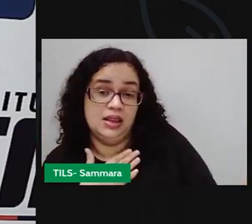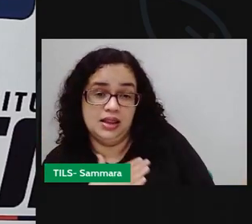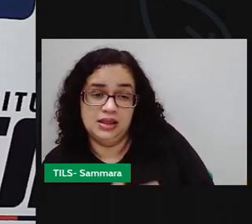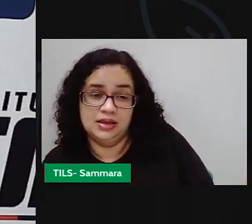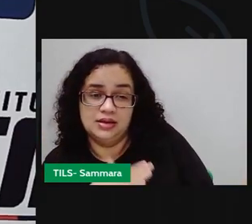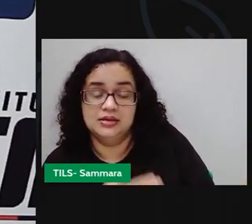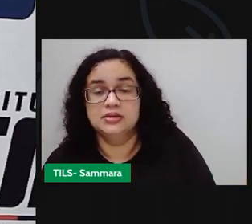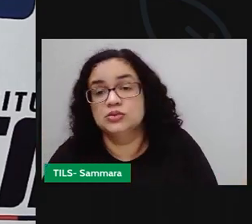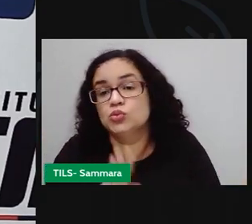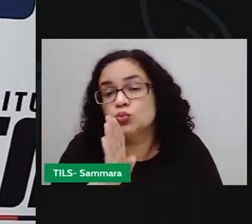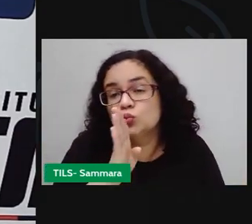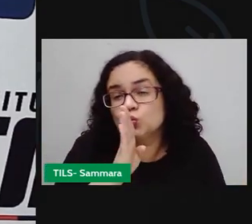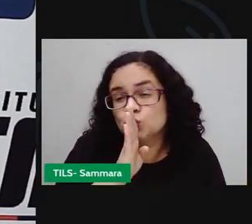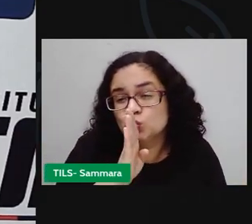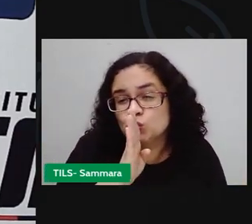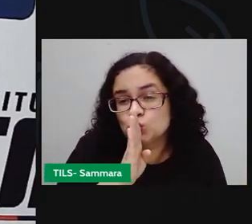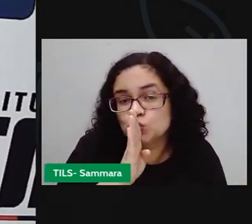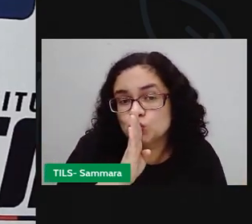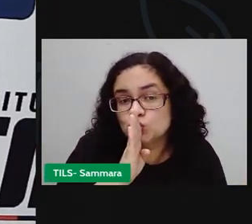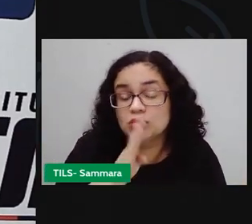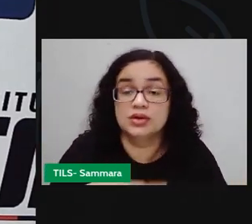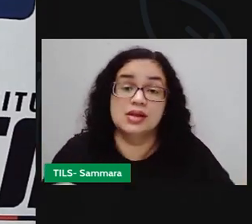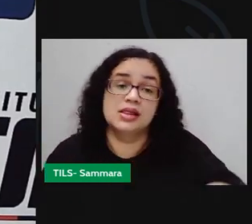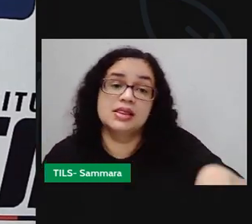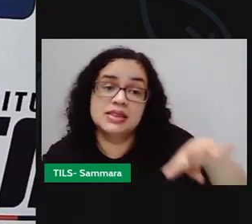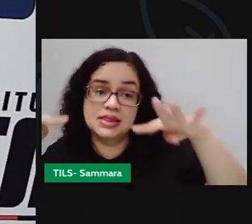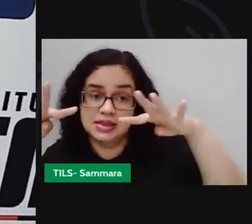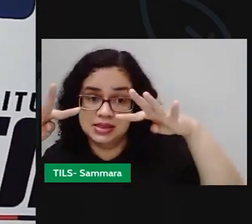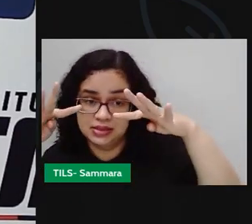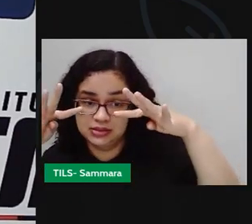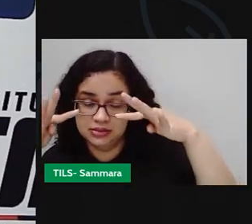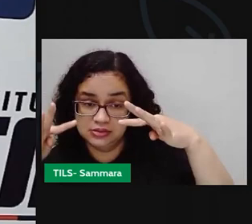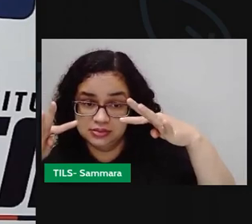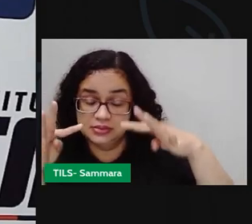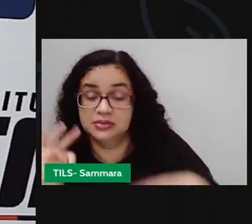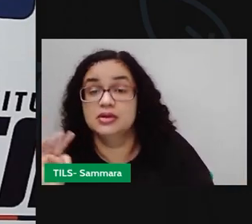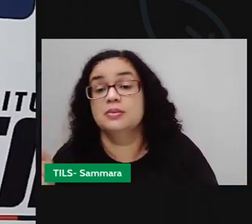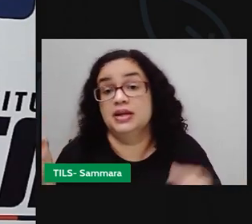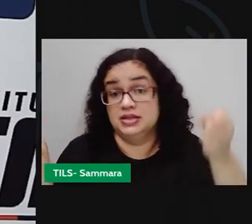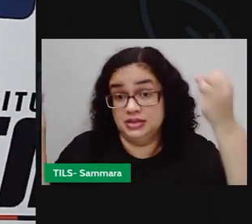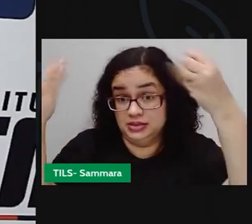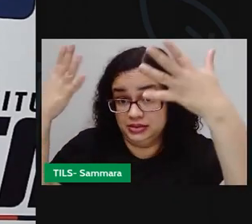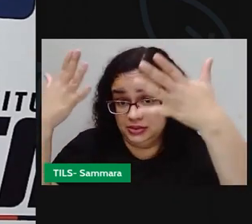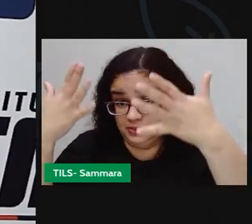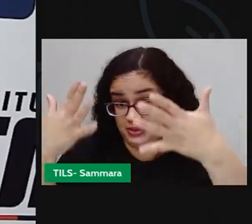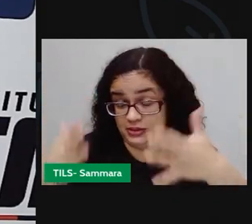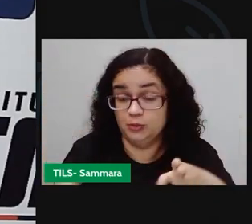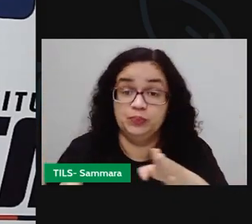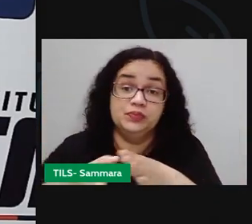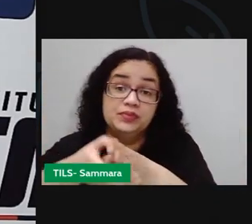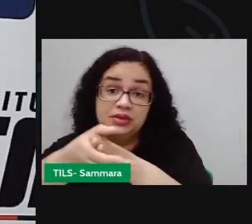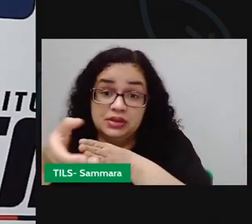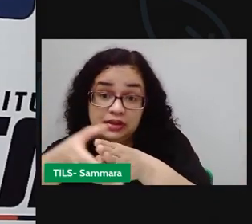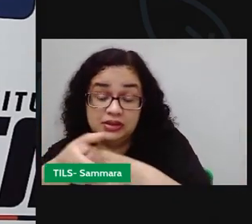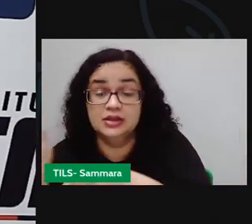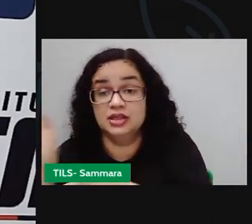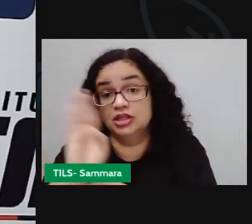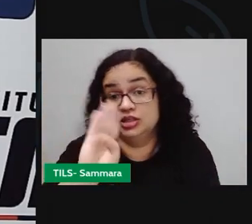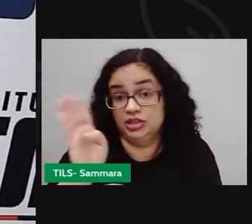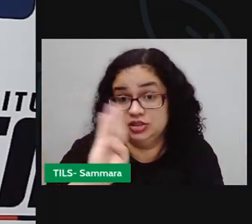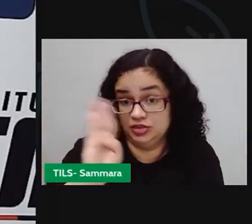confortável, silencioso, para que a atenção fique voltada aí, ó, para as explicações e as orientações dessa